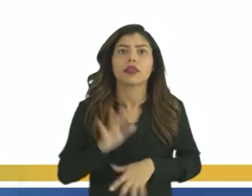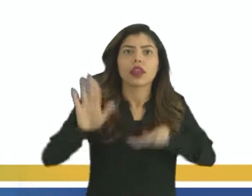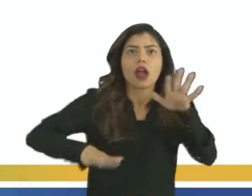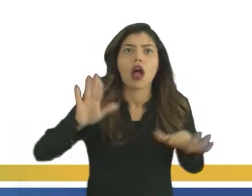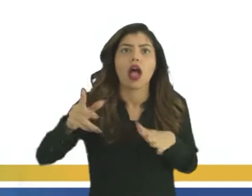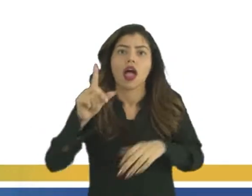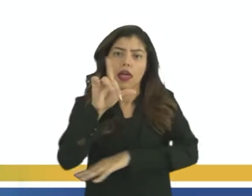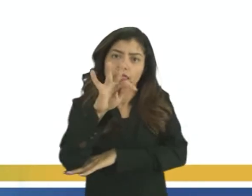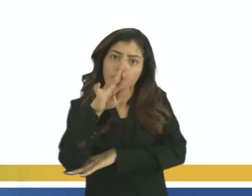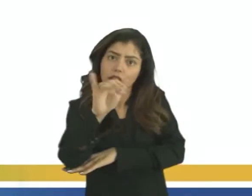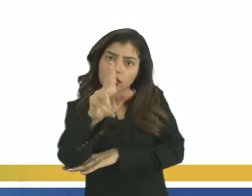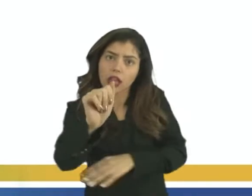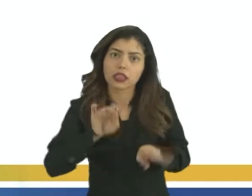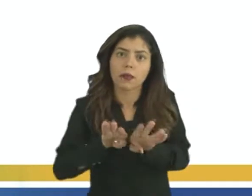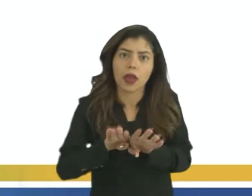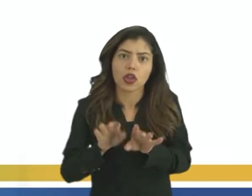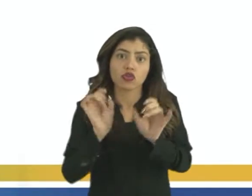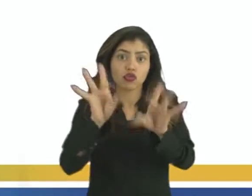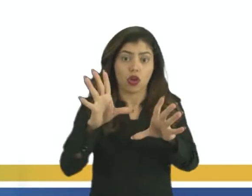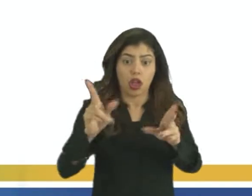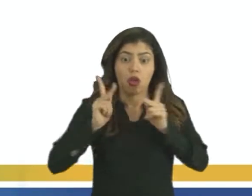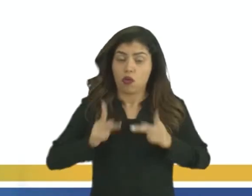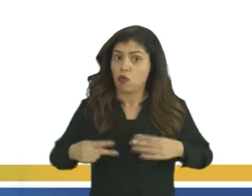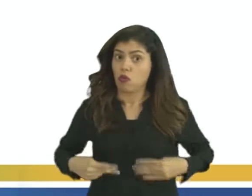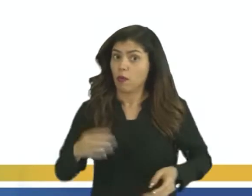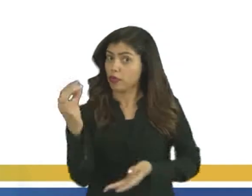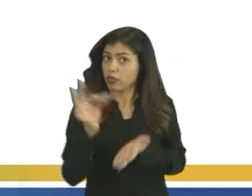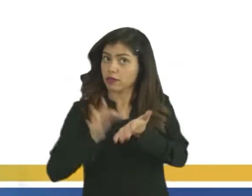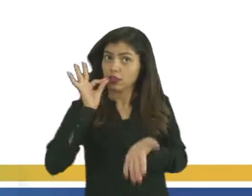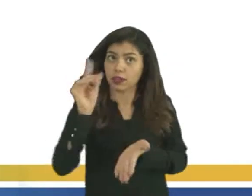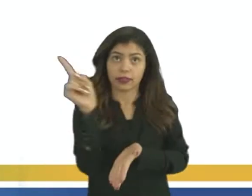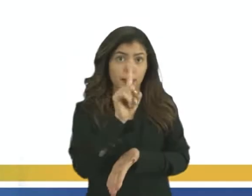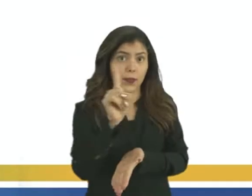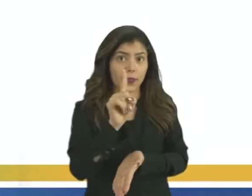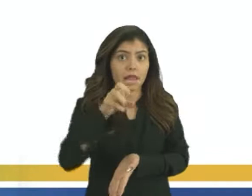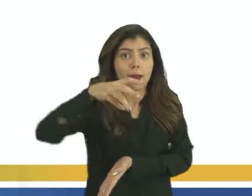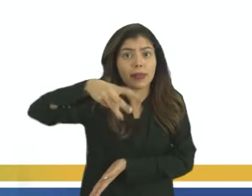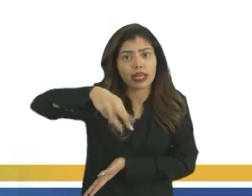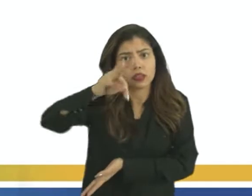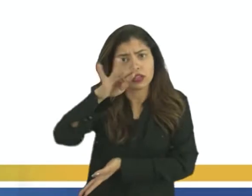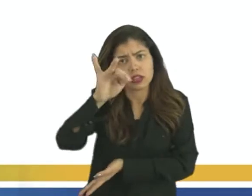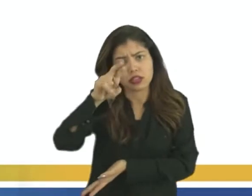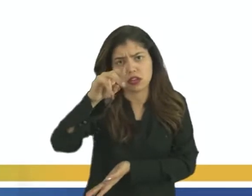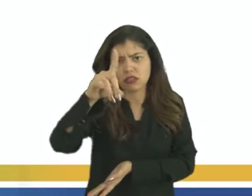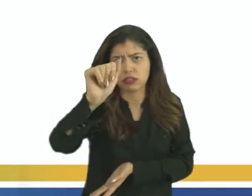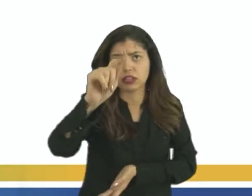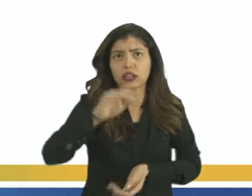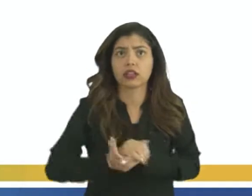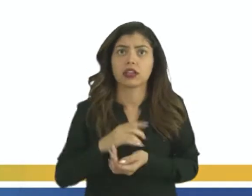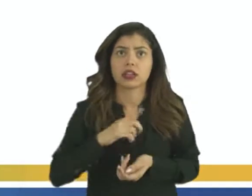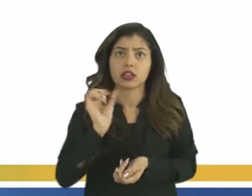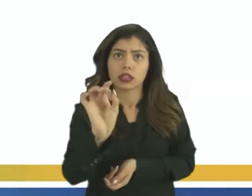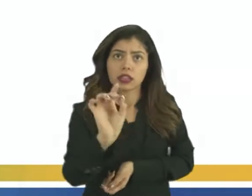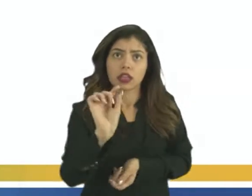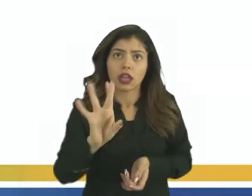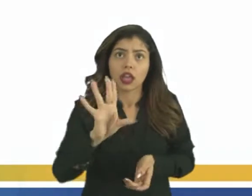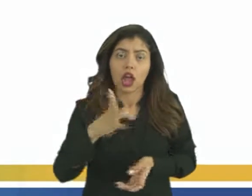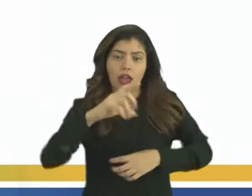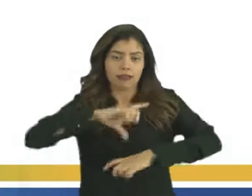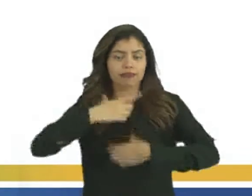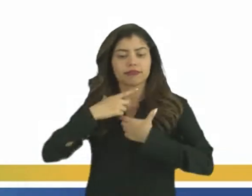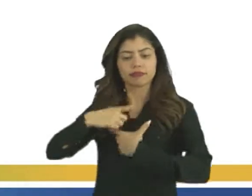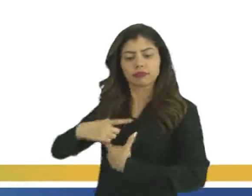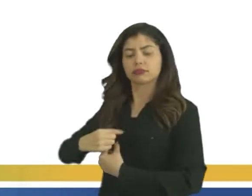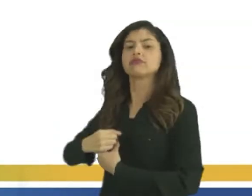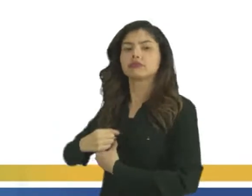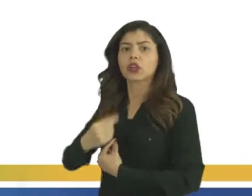atleta usa para melhorar a performance é tão inofensivo como um café. Na maratona das Olimpíadas de 1904, Thomas Hicks, que acabou ganhando a medalha de